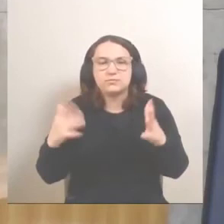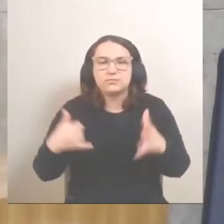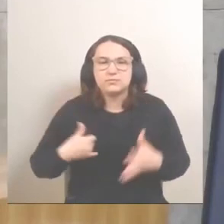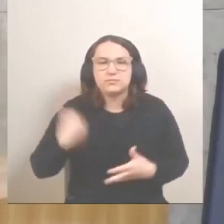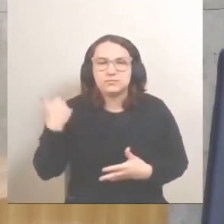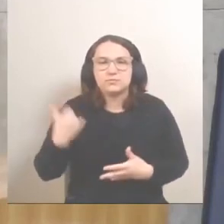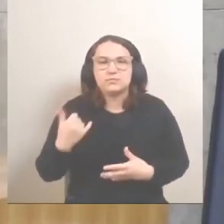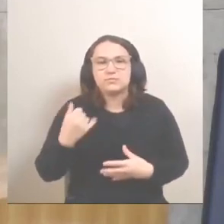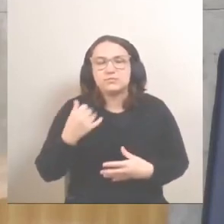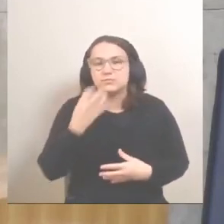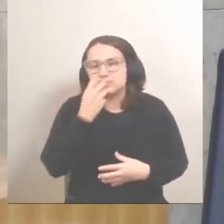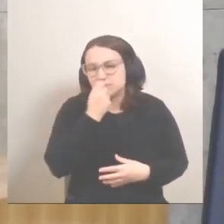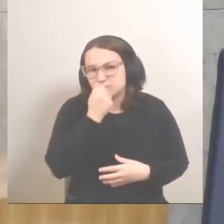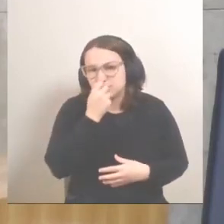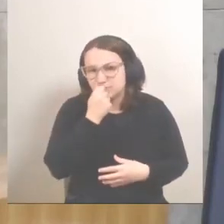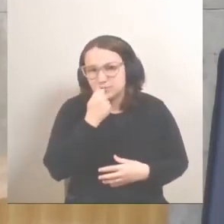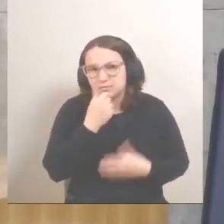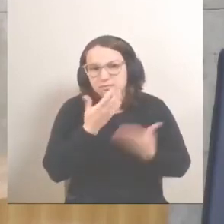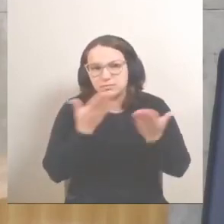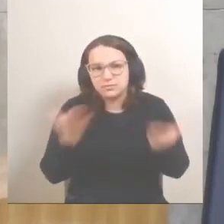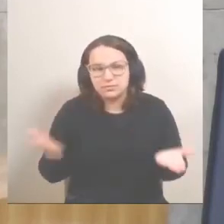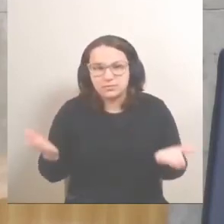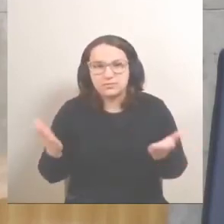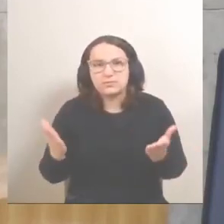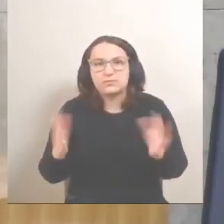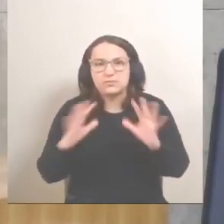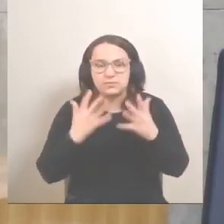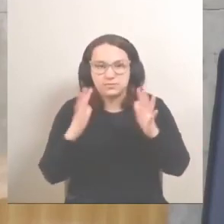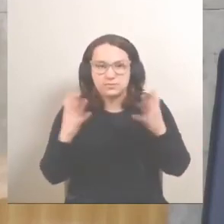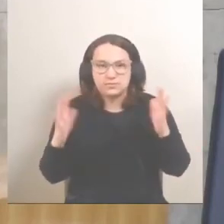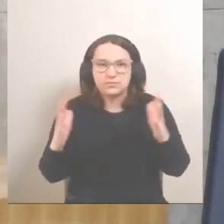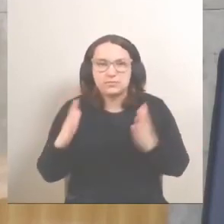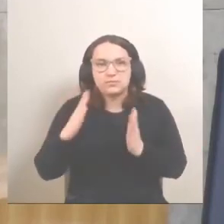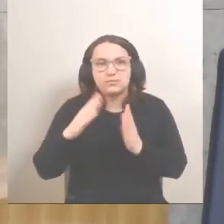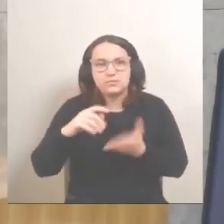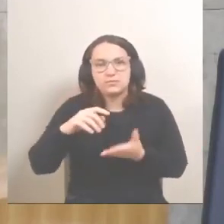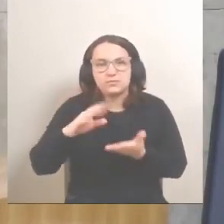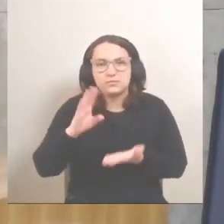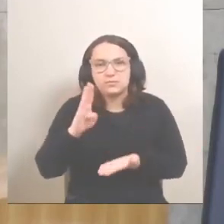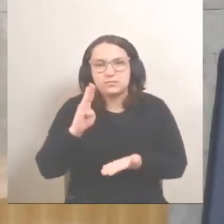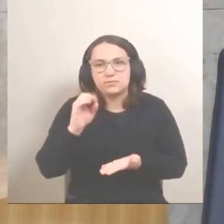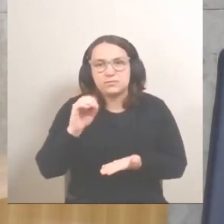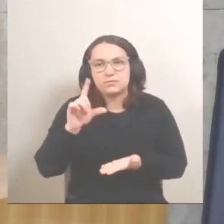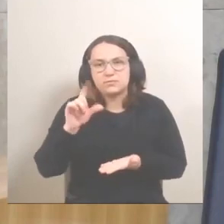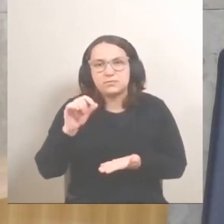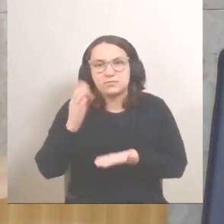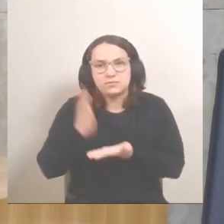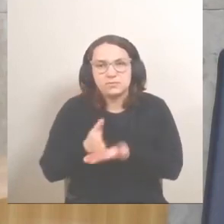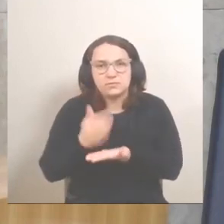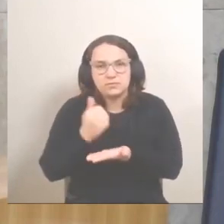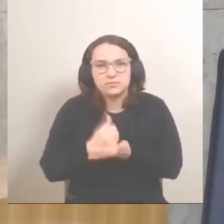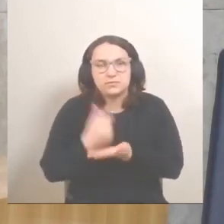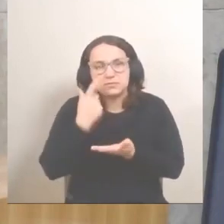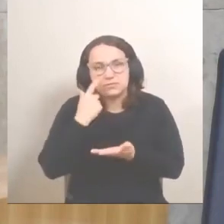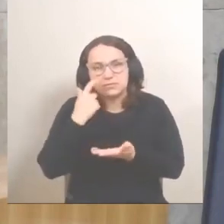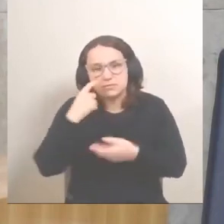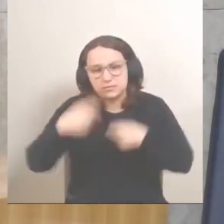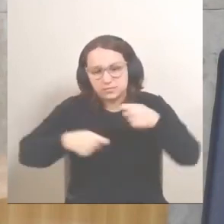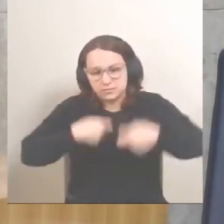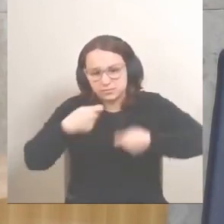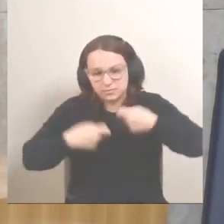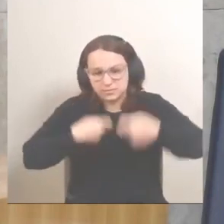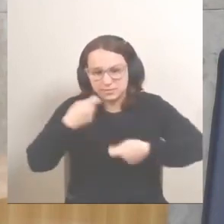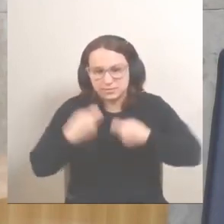aniversário do bairro do Limão. Eles irão celebrar também com o bolo que está lá, todos, né, que estão lá, irão saborear o bolo